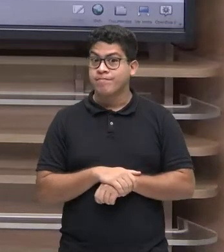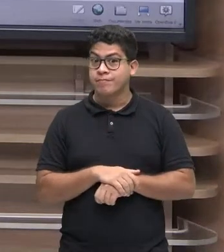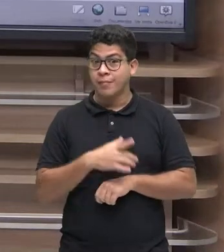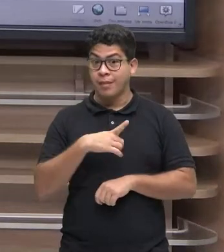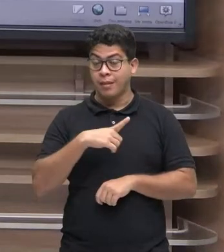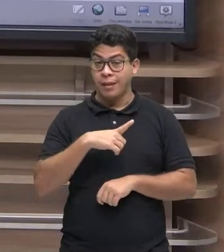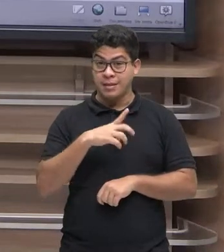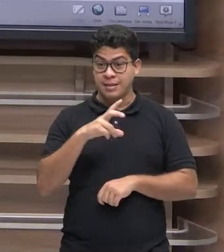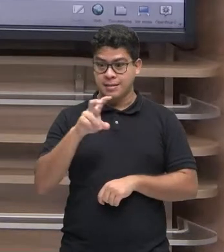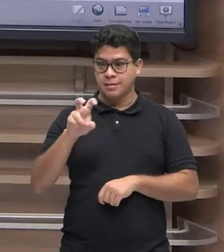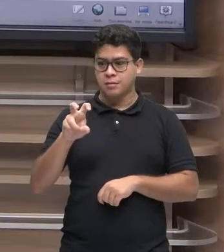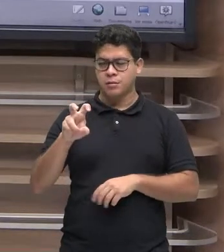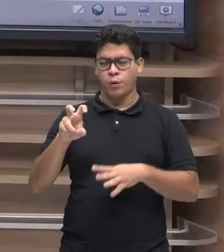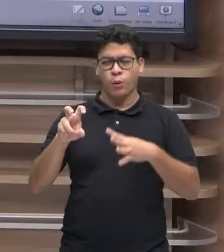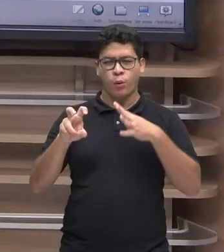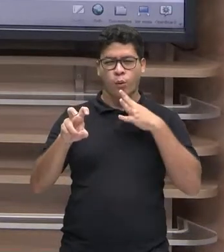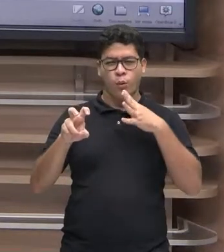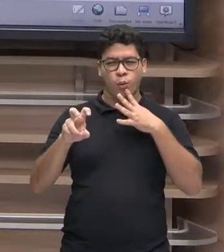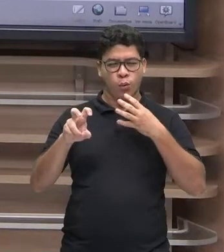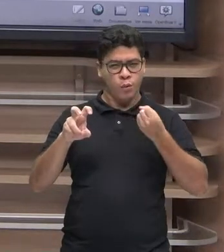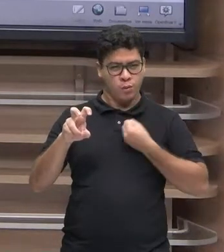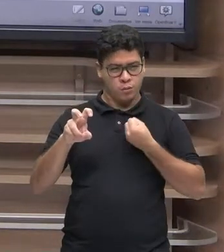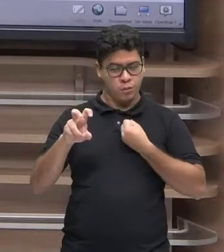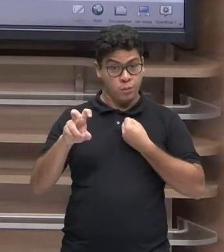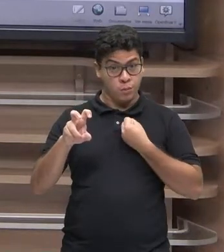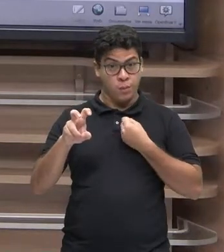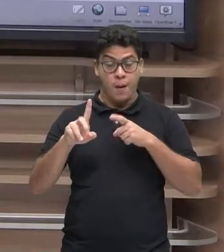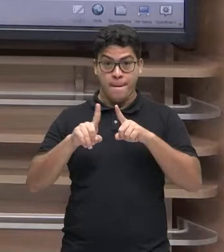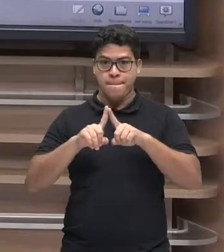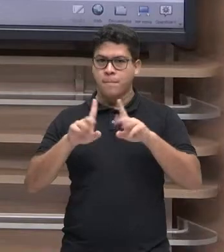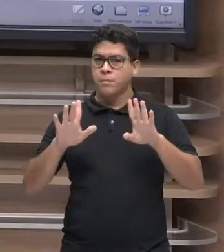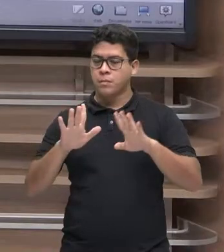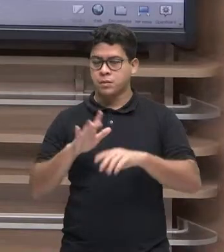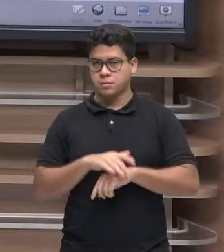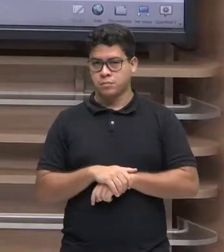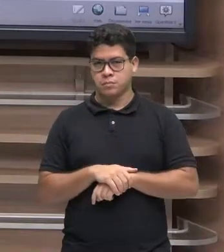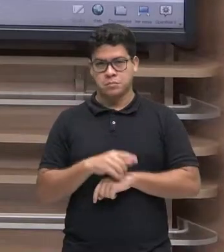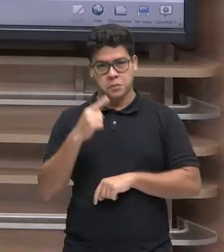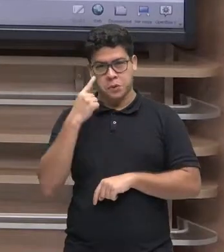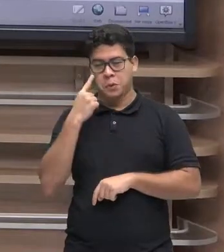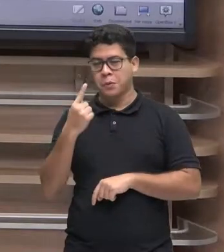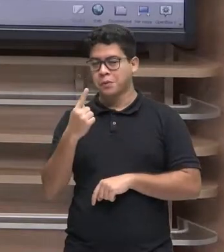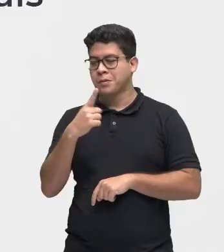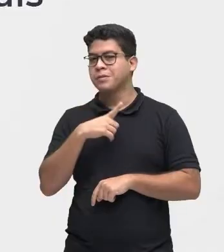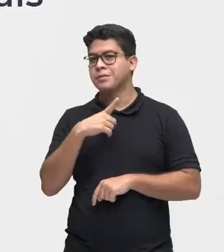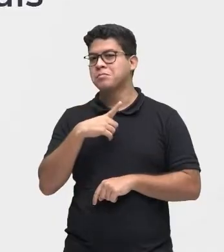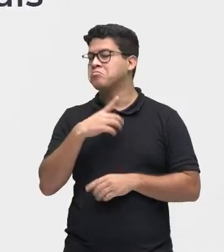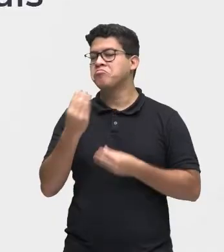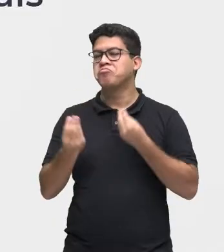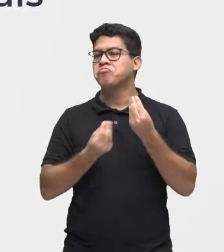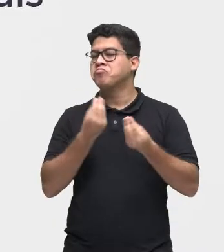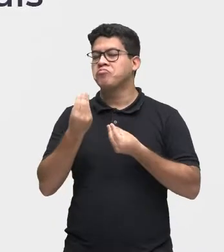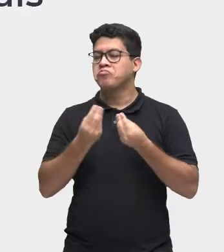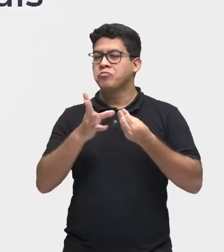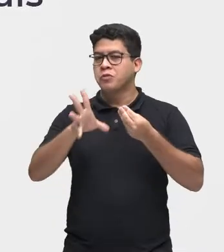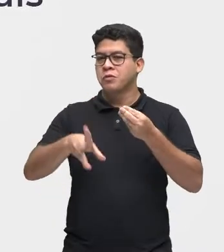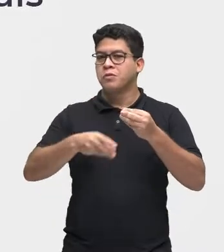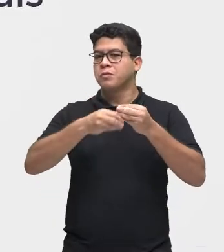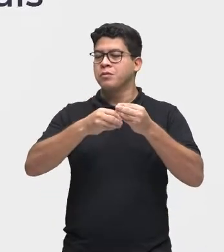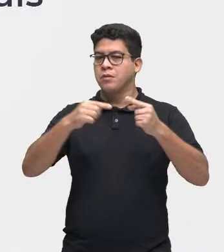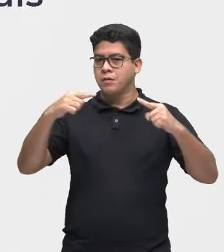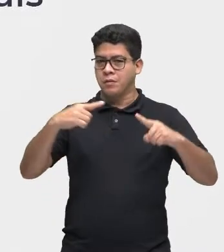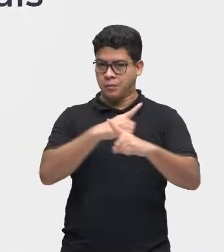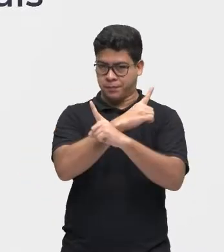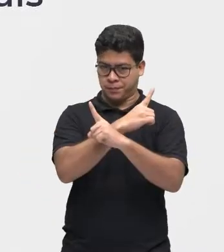5 termos conhecidos para a gente encontrar um. Então, vamos ver direito o que é essa regra de 3 composta.